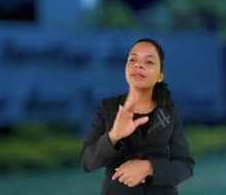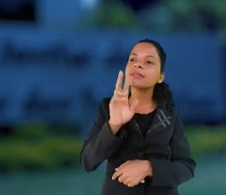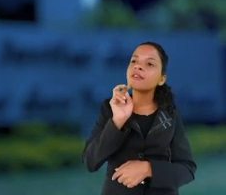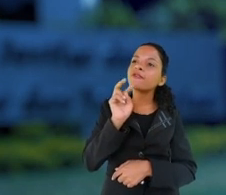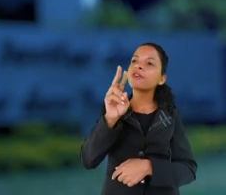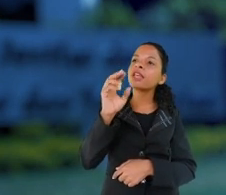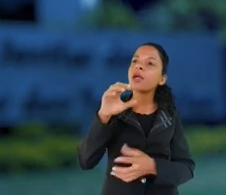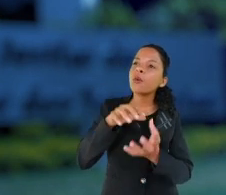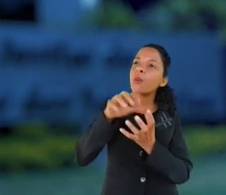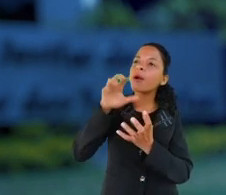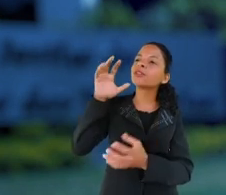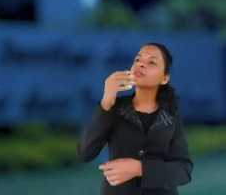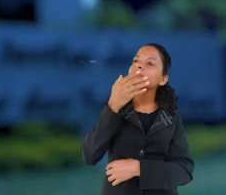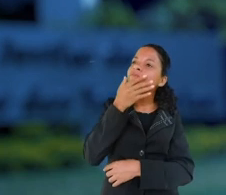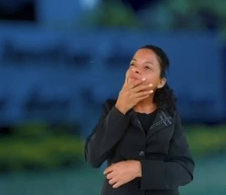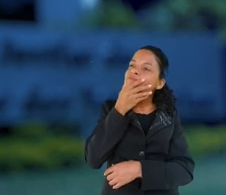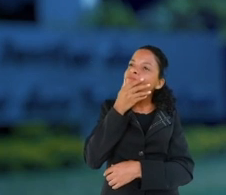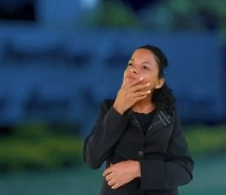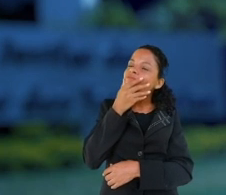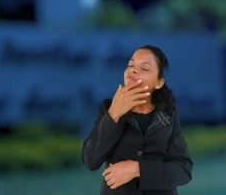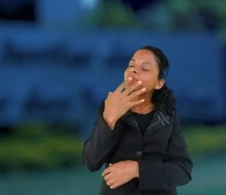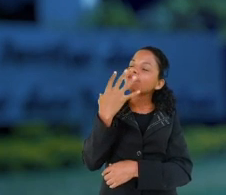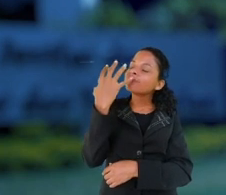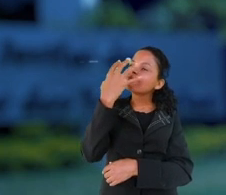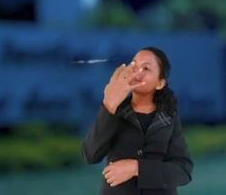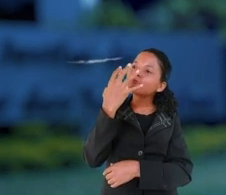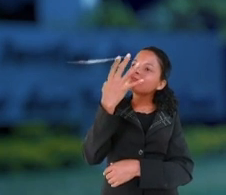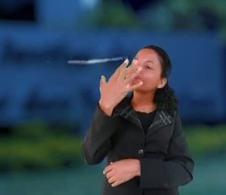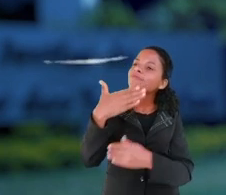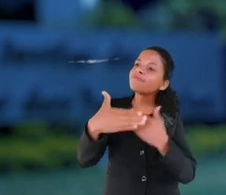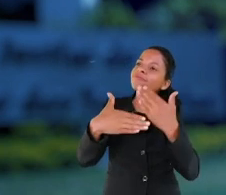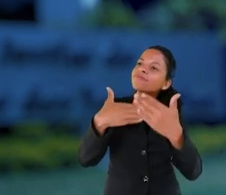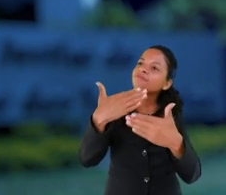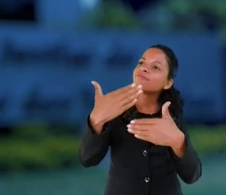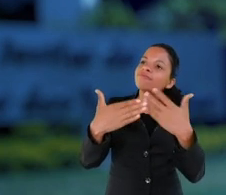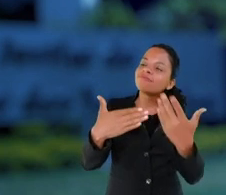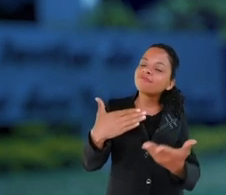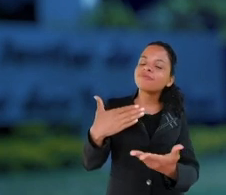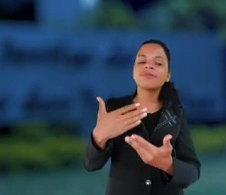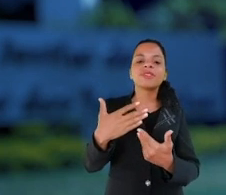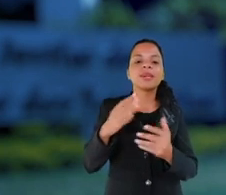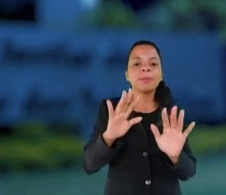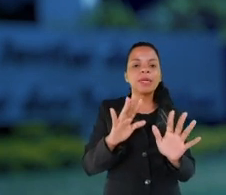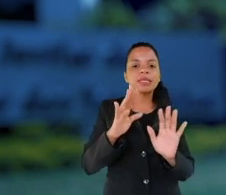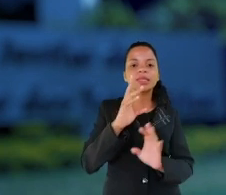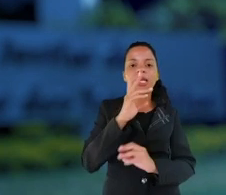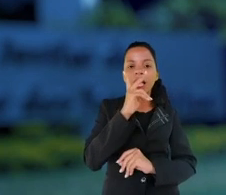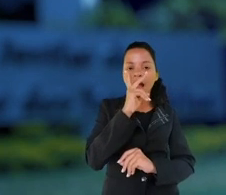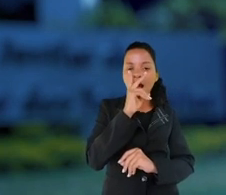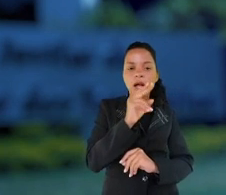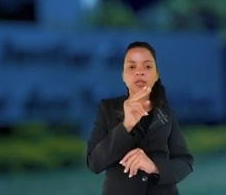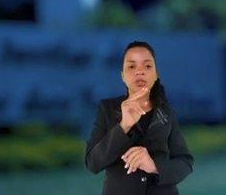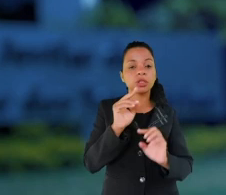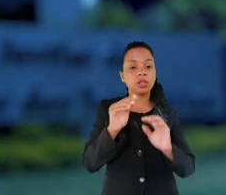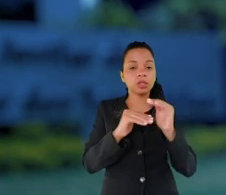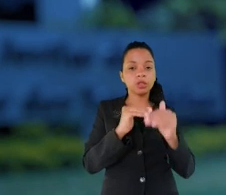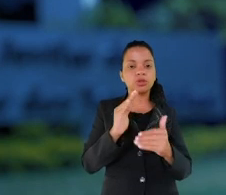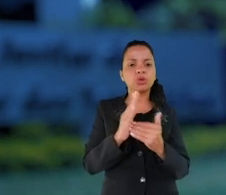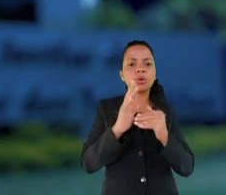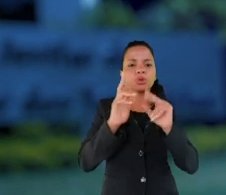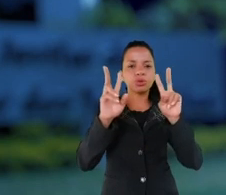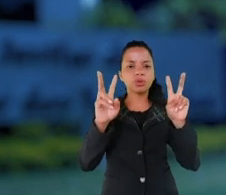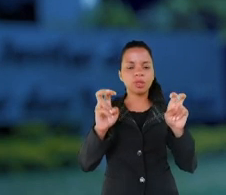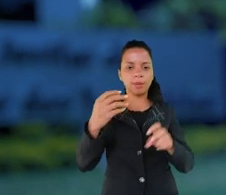enfim. E, e eu acho que todos os temas, todas as coisas que eu